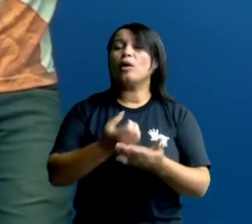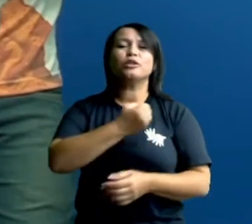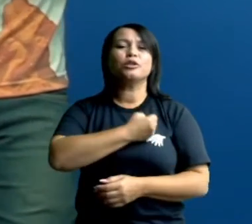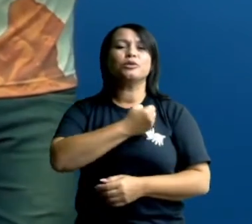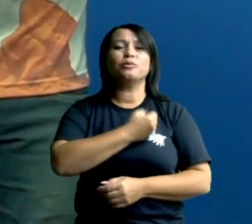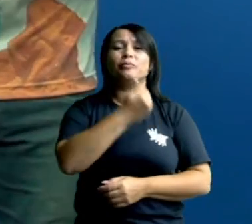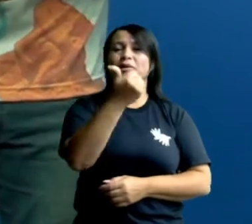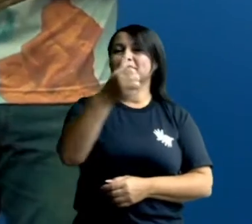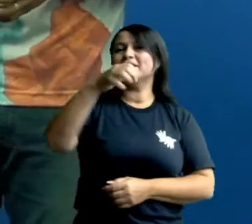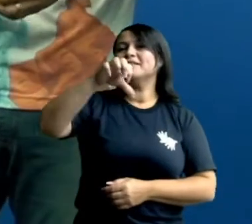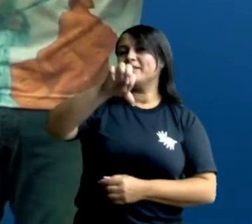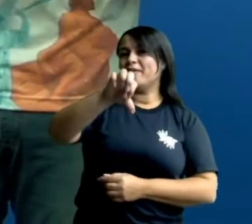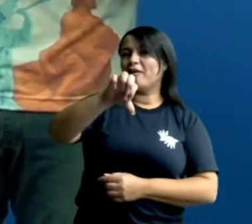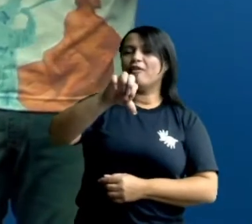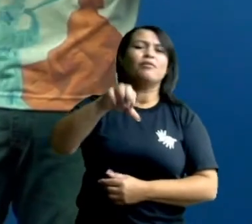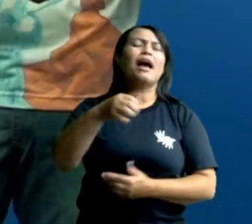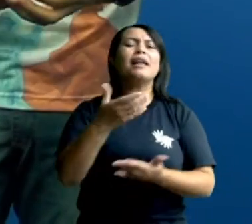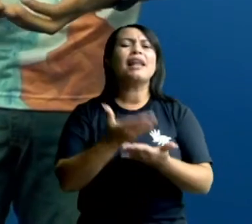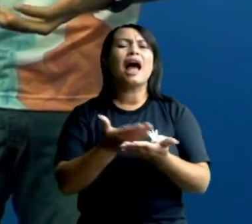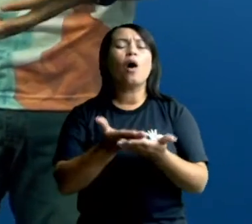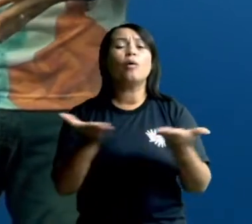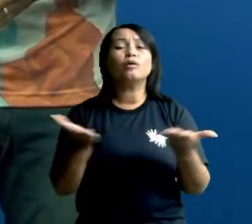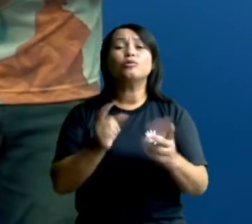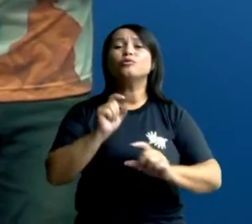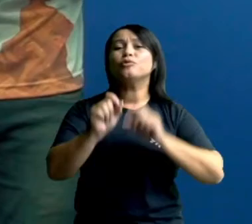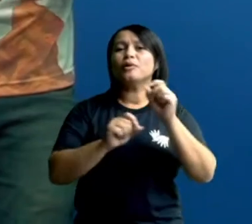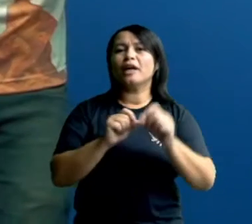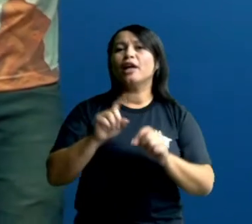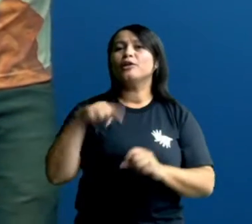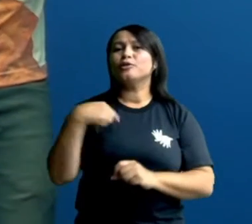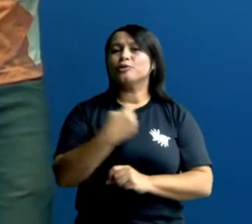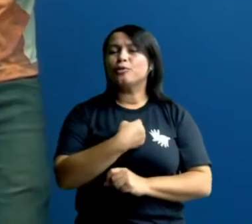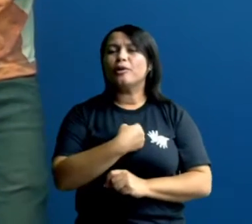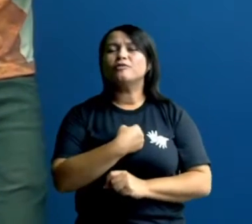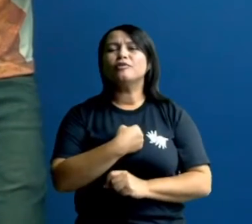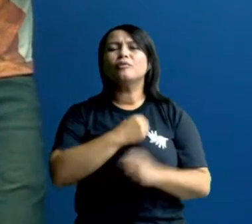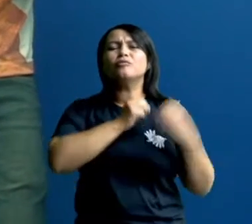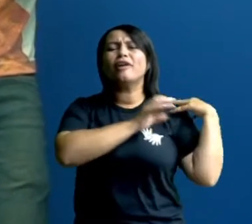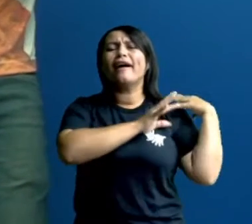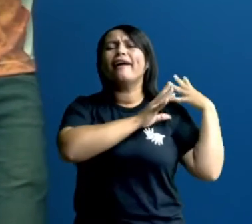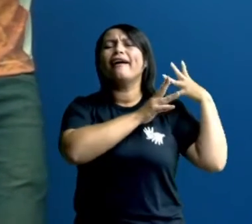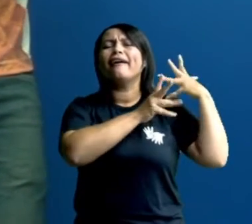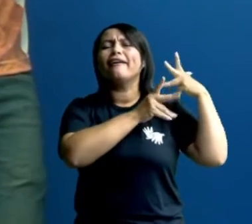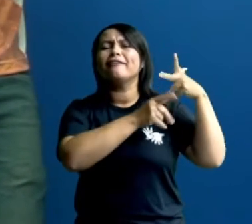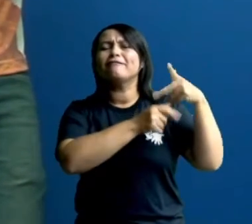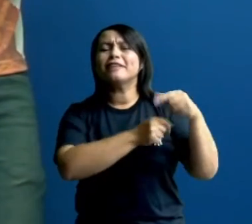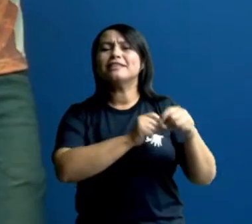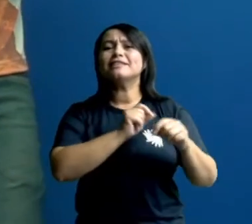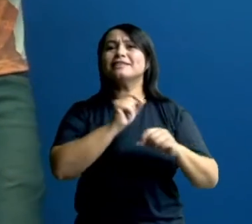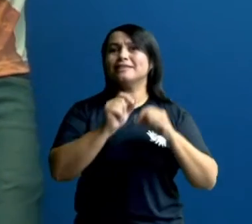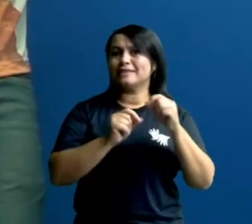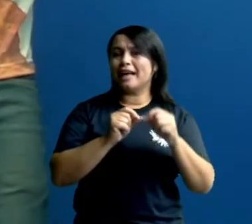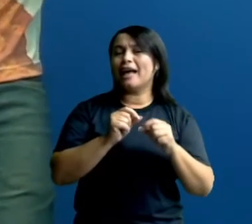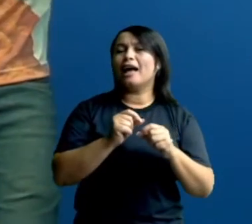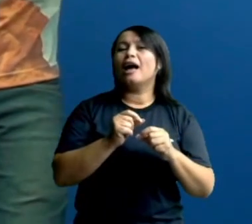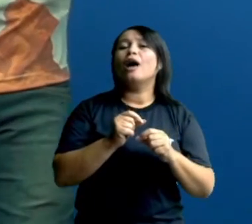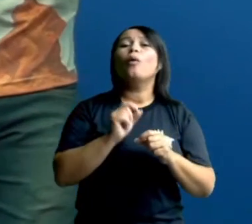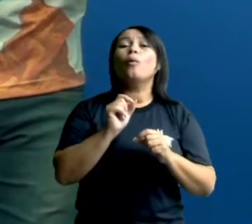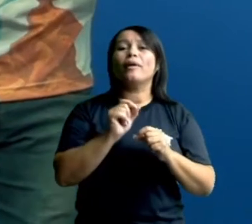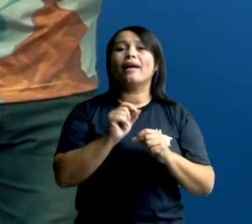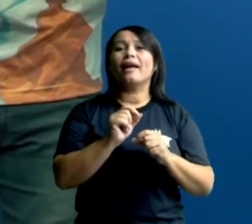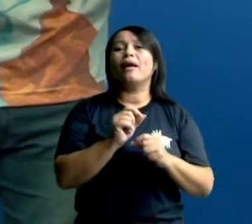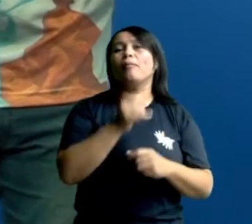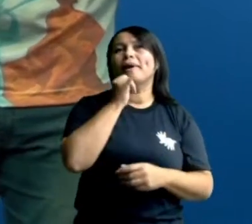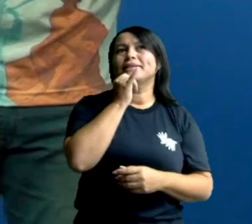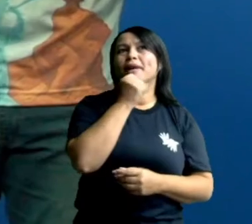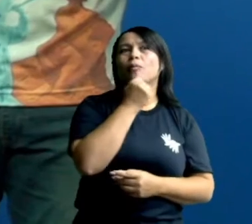número 19. Nessa nossa aula, nós iremos fazer uma revisão bimestral, certo? Nessa